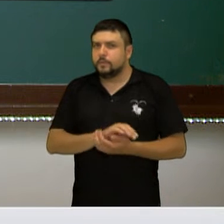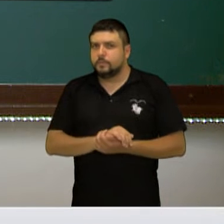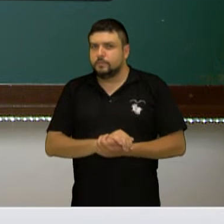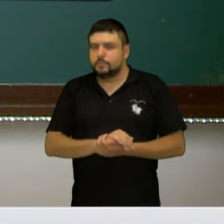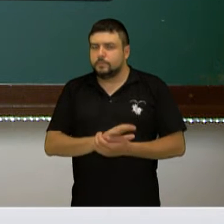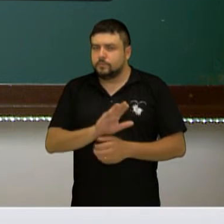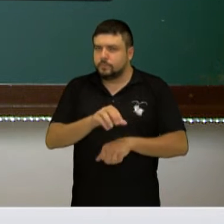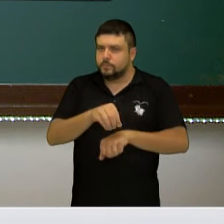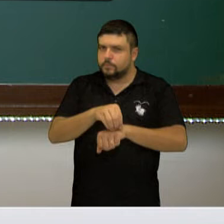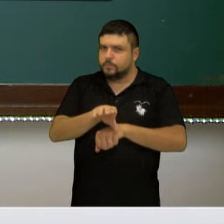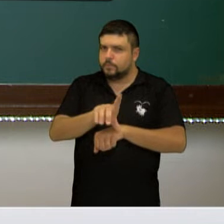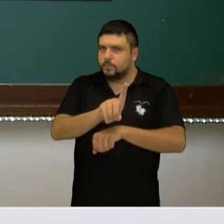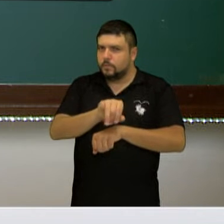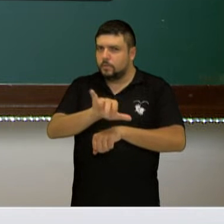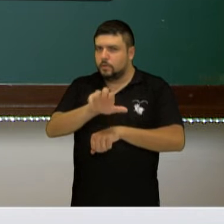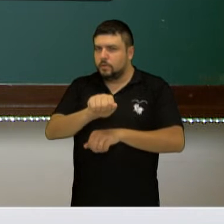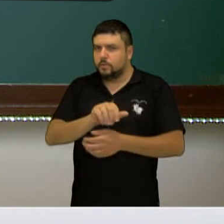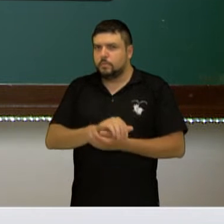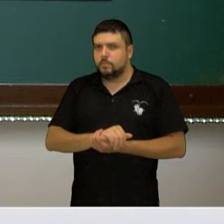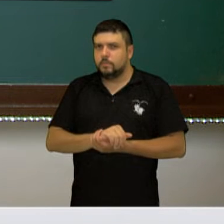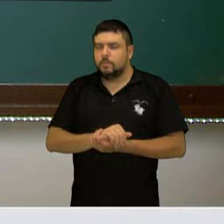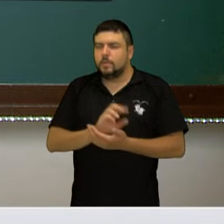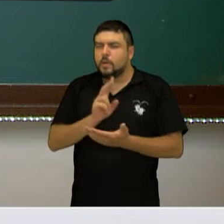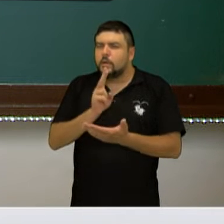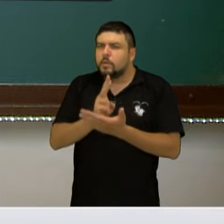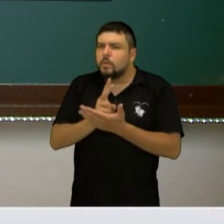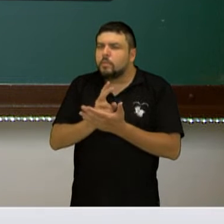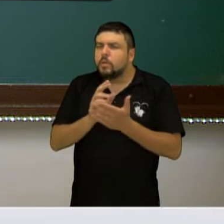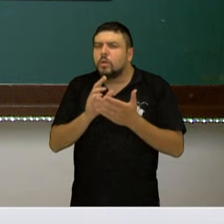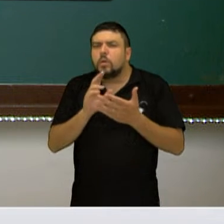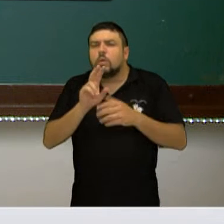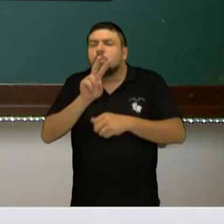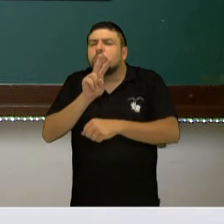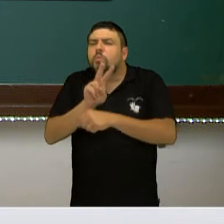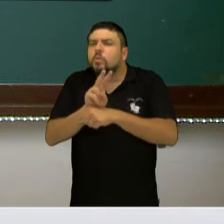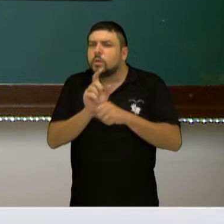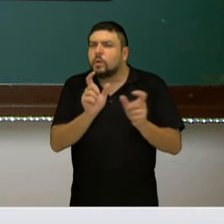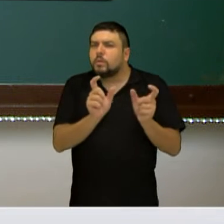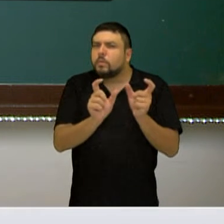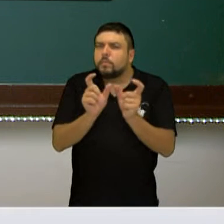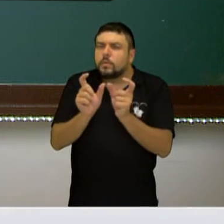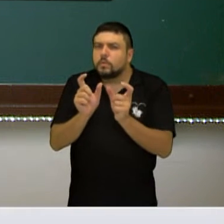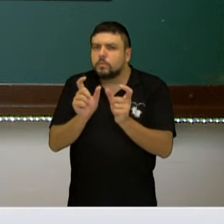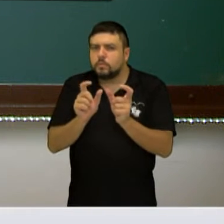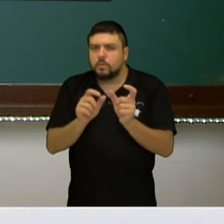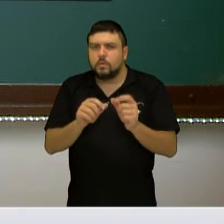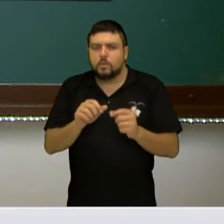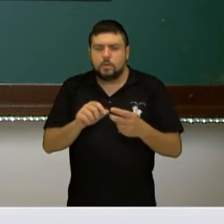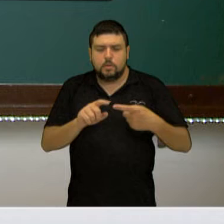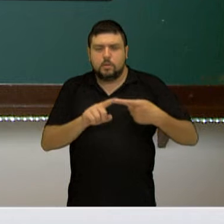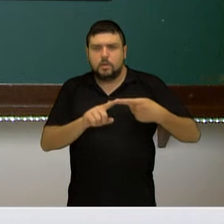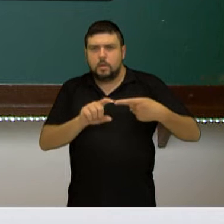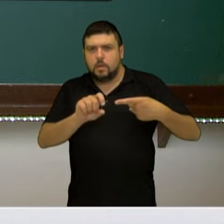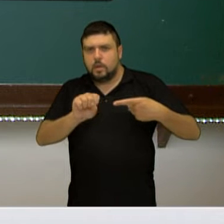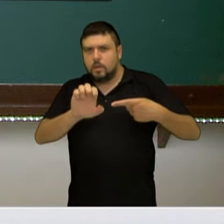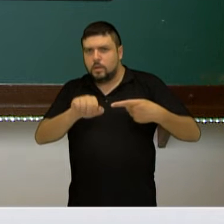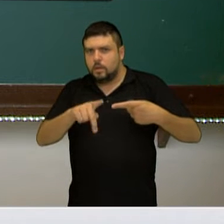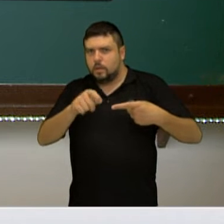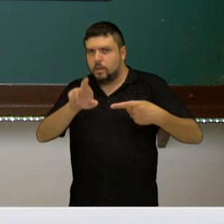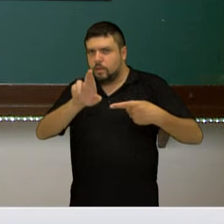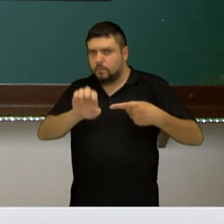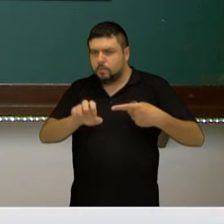vou te dar uma dica. Sempre que tem essas opções, cuidado com algumas palavrinhas como sempre e